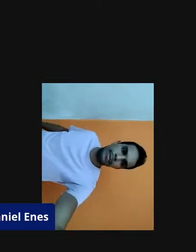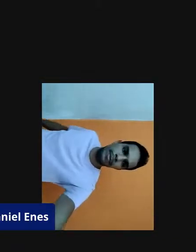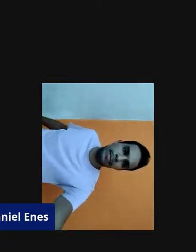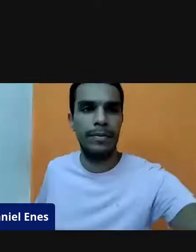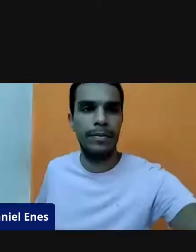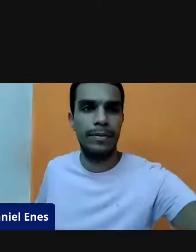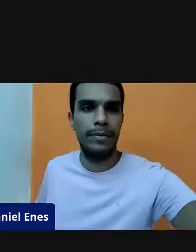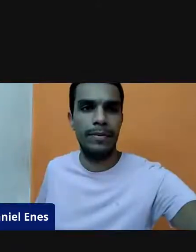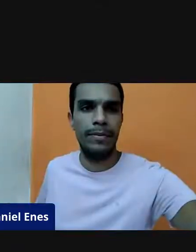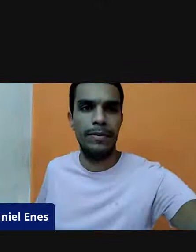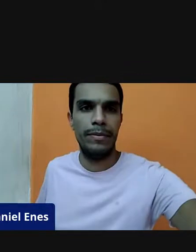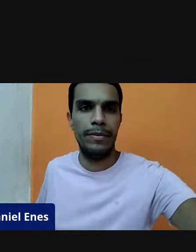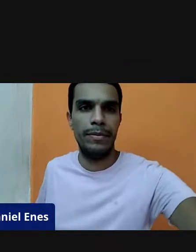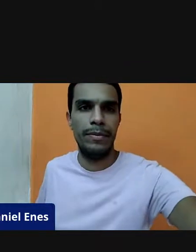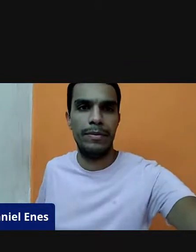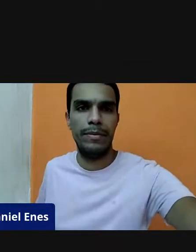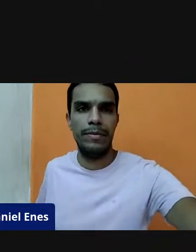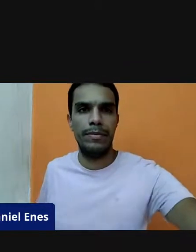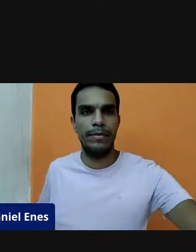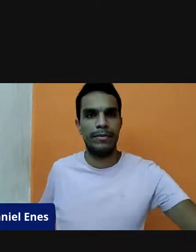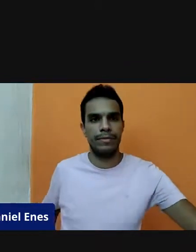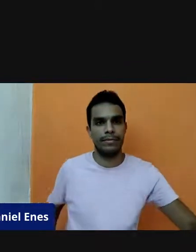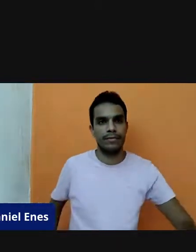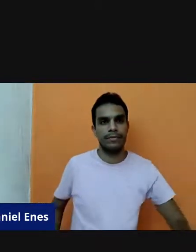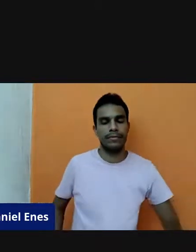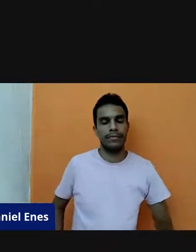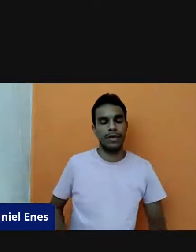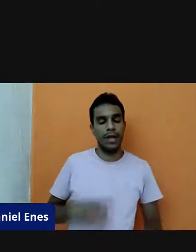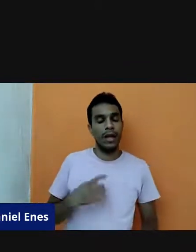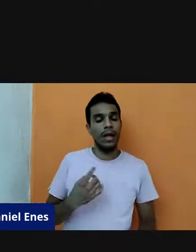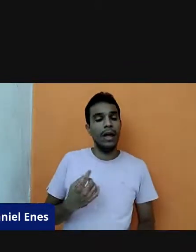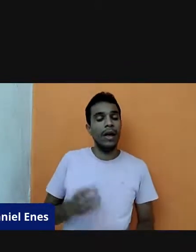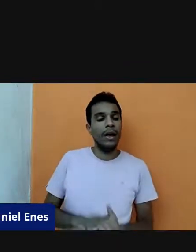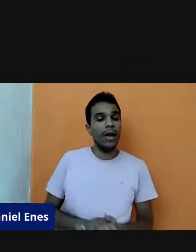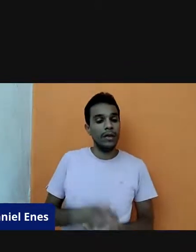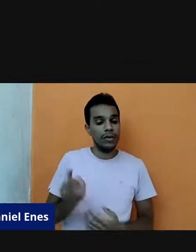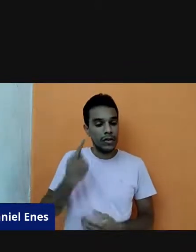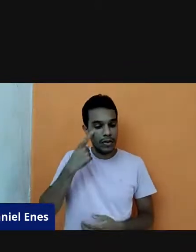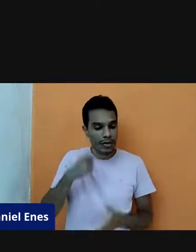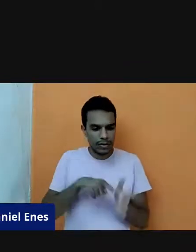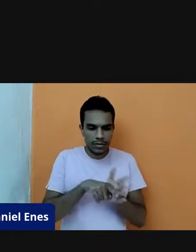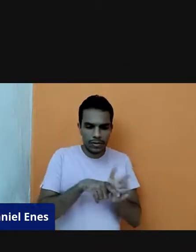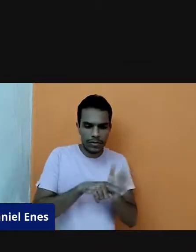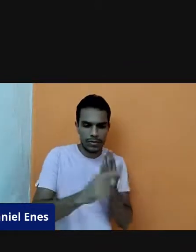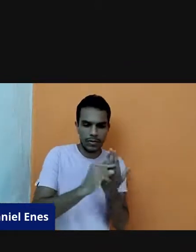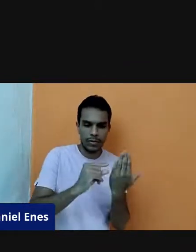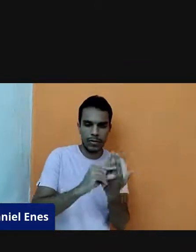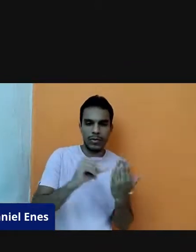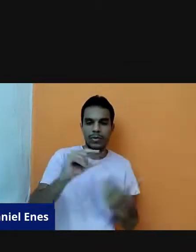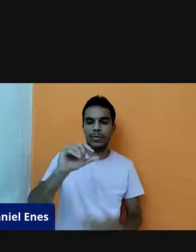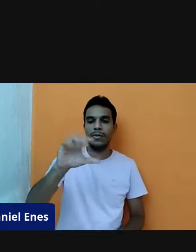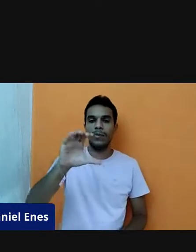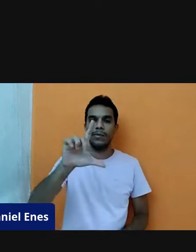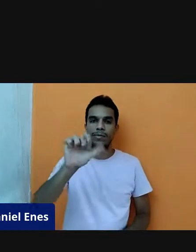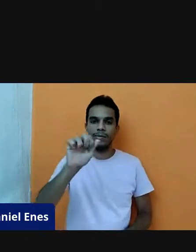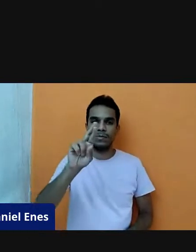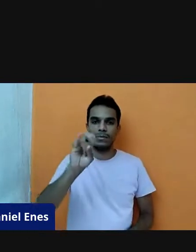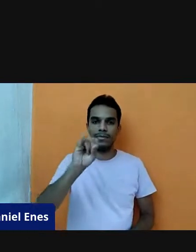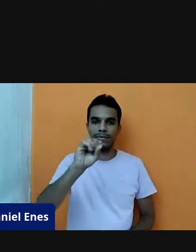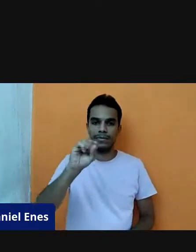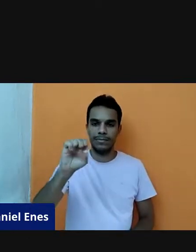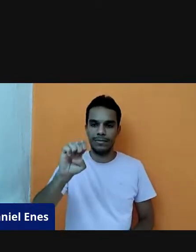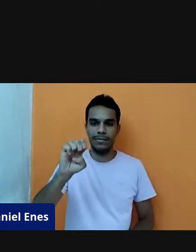pesquisas, verificamos que os autores Clarice Lispector e João Cabral de Melo